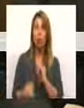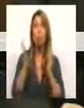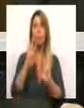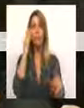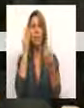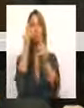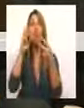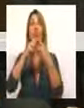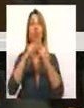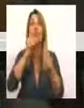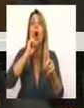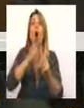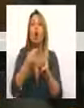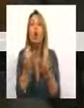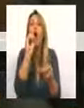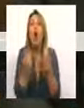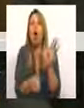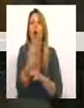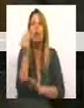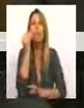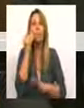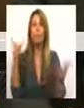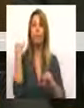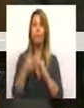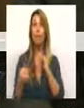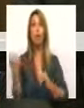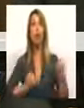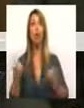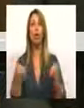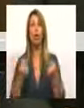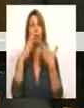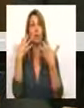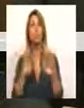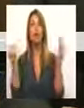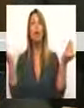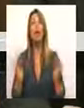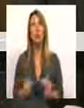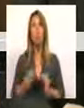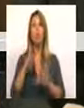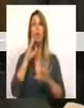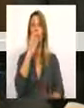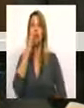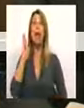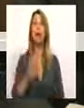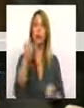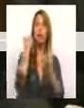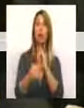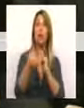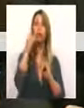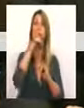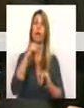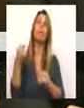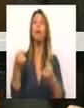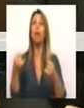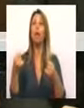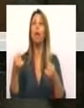é na origem que é o programa viário e no aumento e um desvio de comportamento risco parte de quem dos condutores de